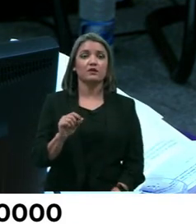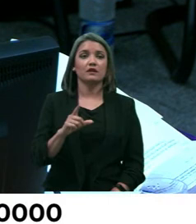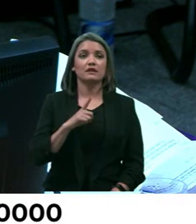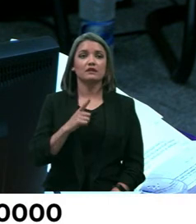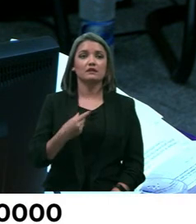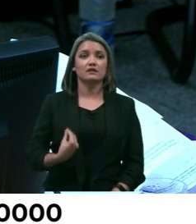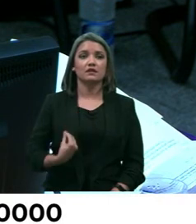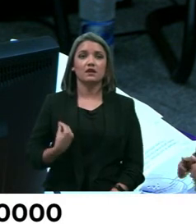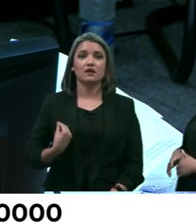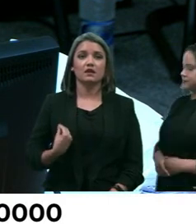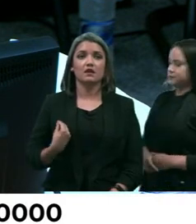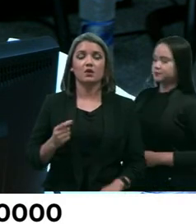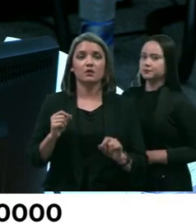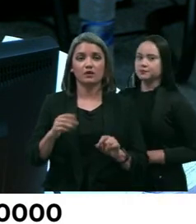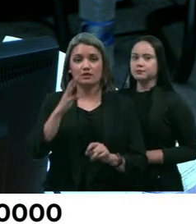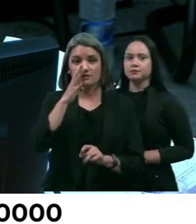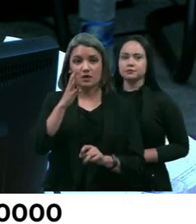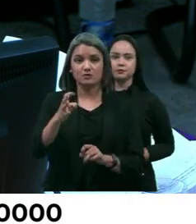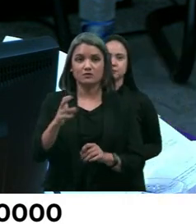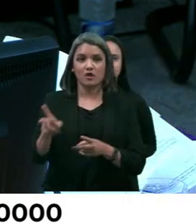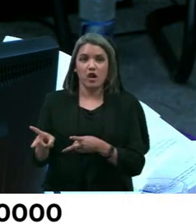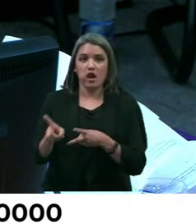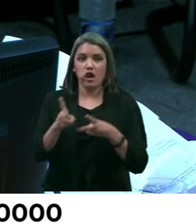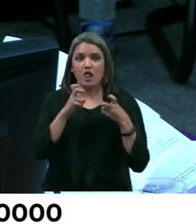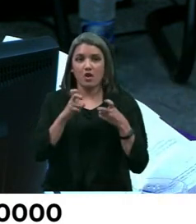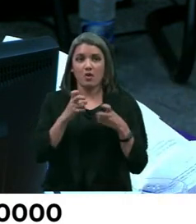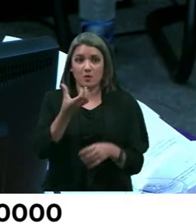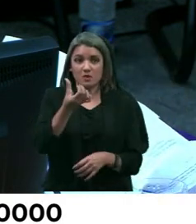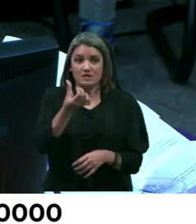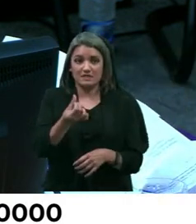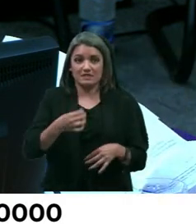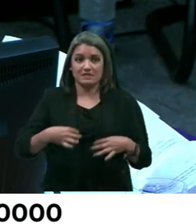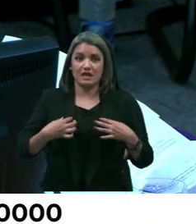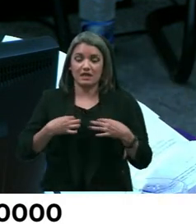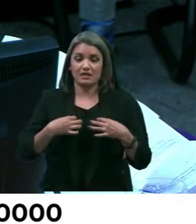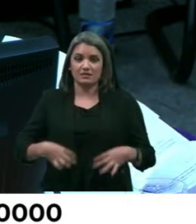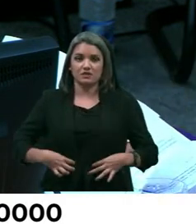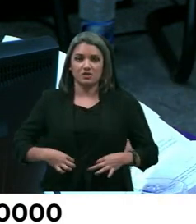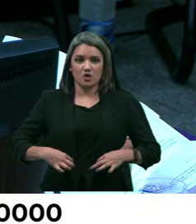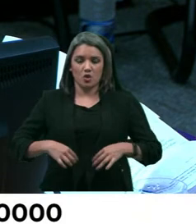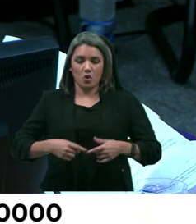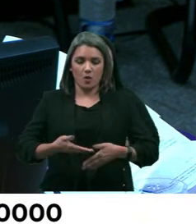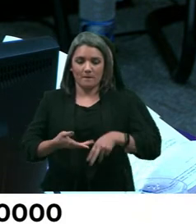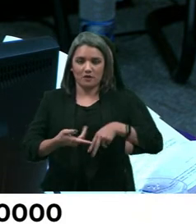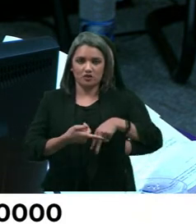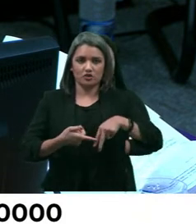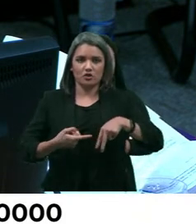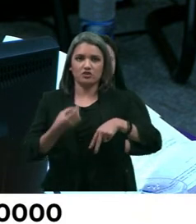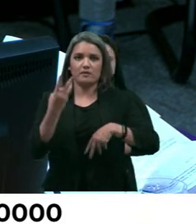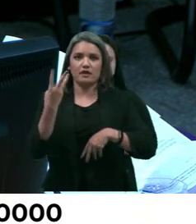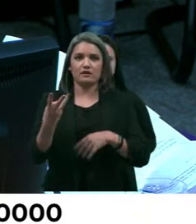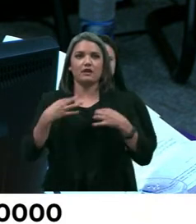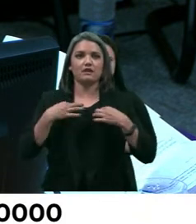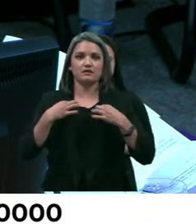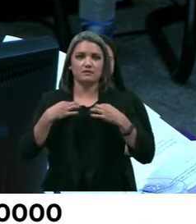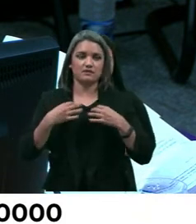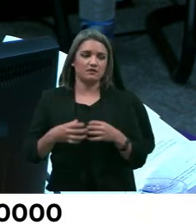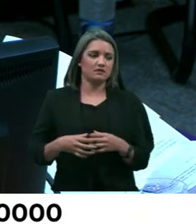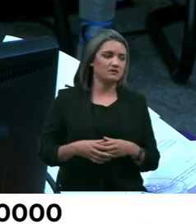estava sendo acusado de furto de 6 shorts e 3 camisetas. E